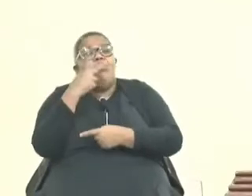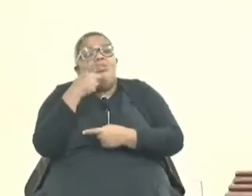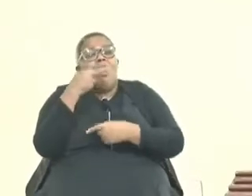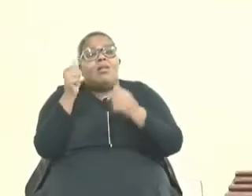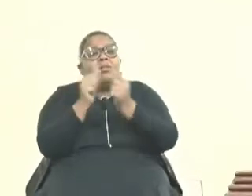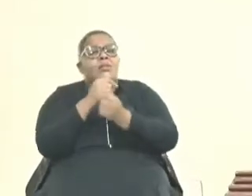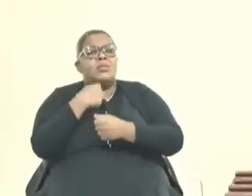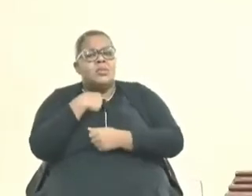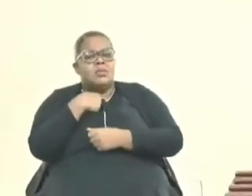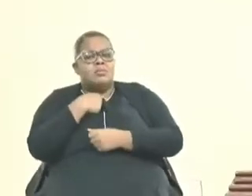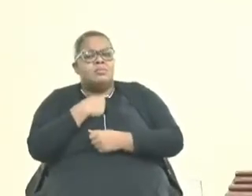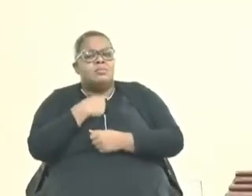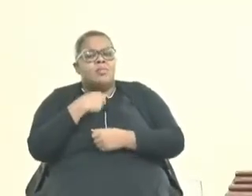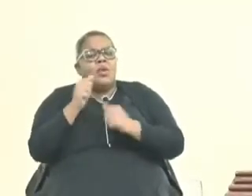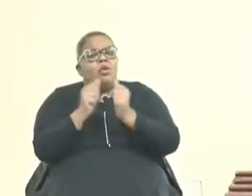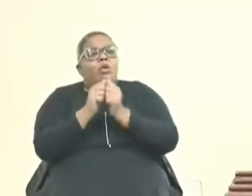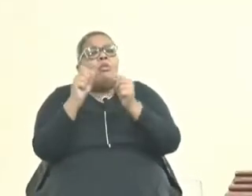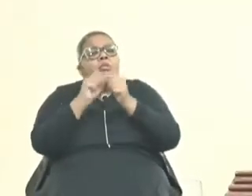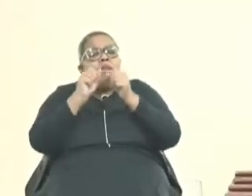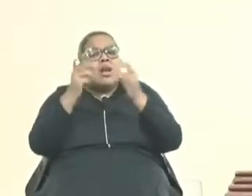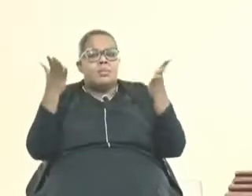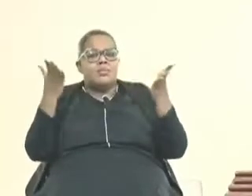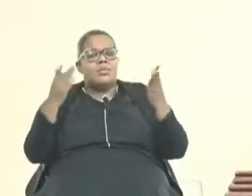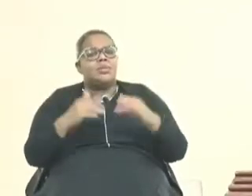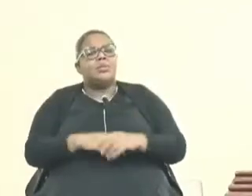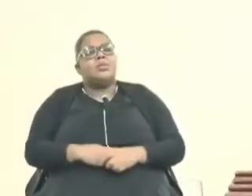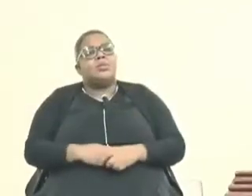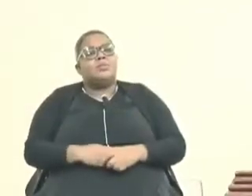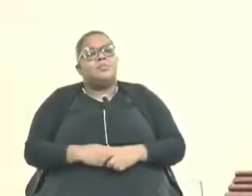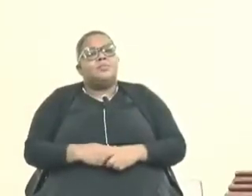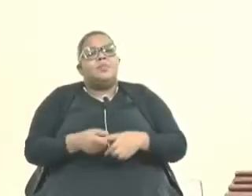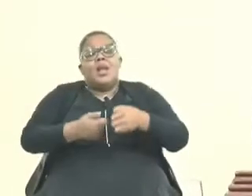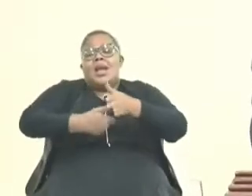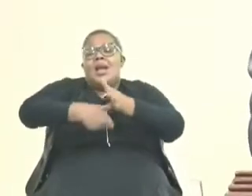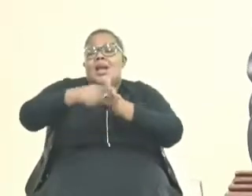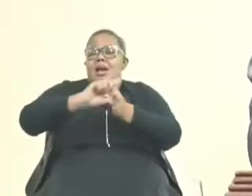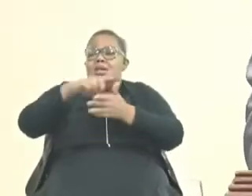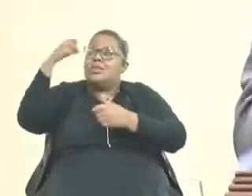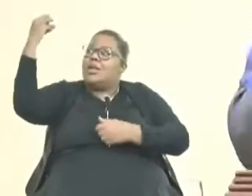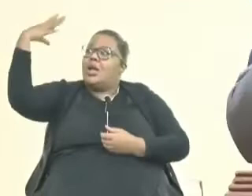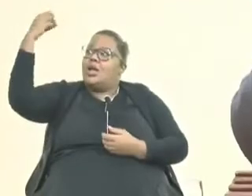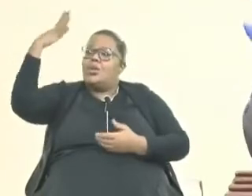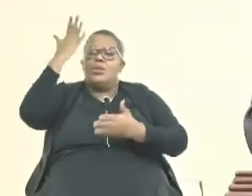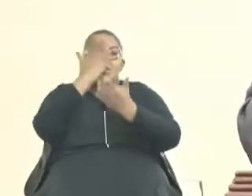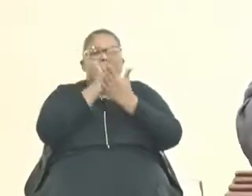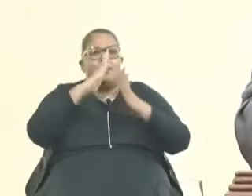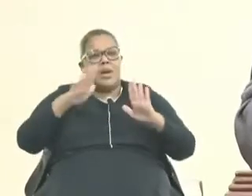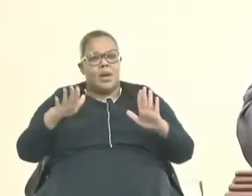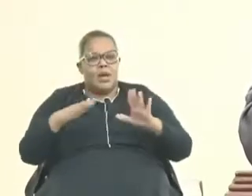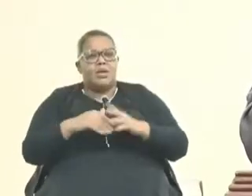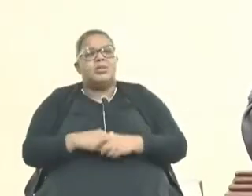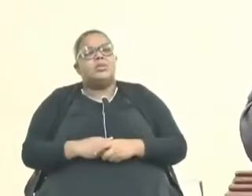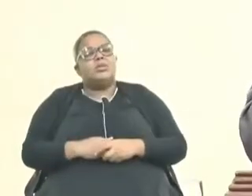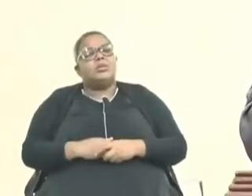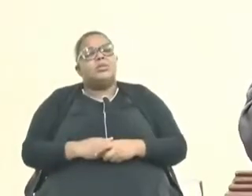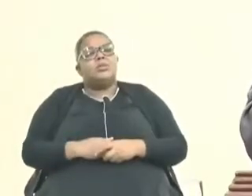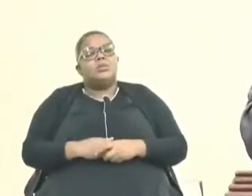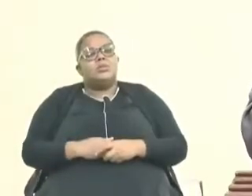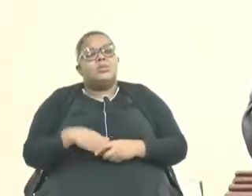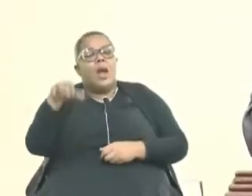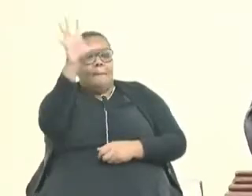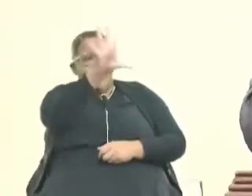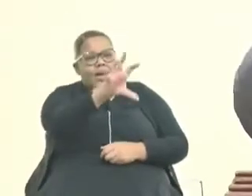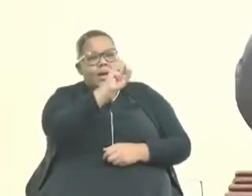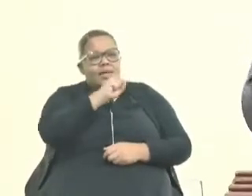nós geramos e já Bíblia que antes que a lâmpada do Senhor se apagasse é interessante esse detalhe aqui